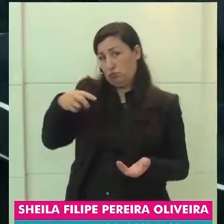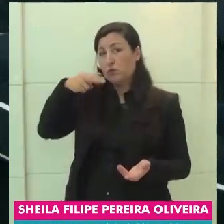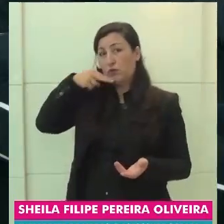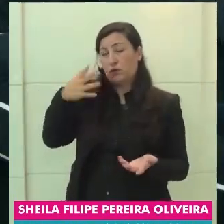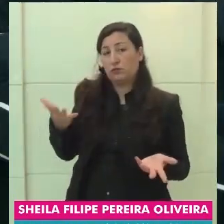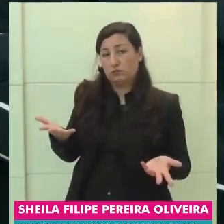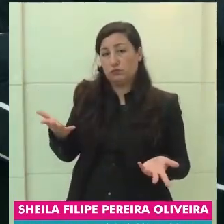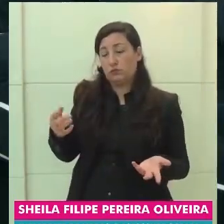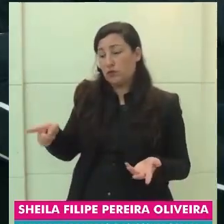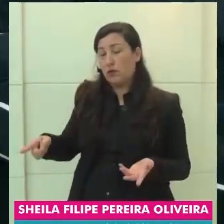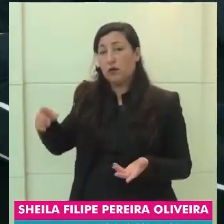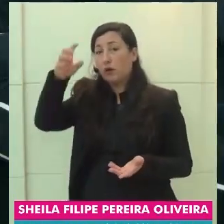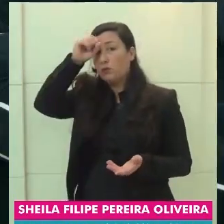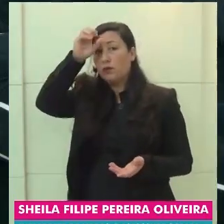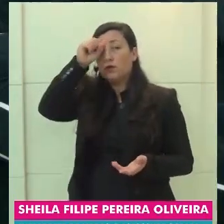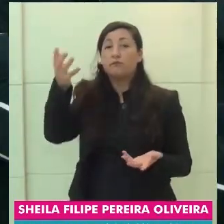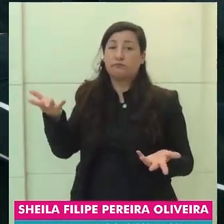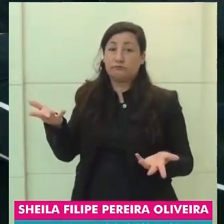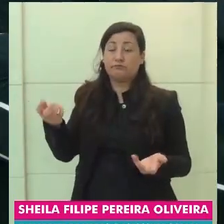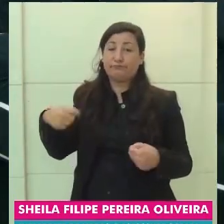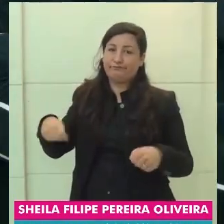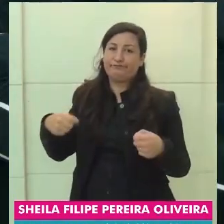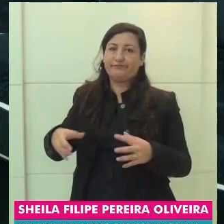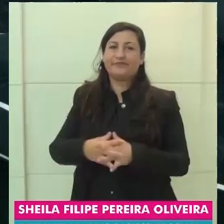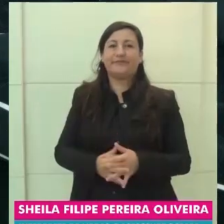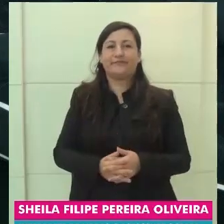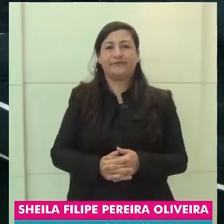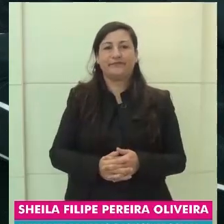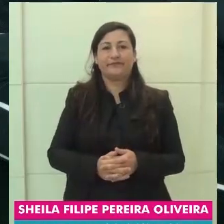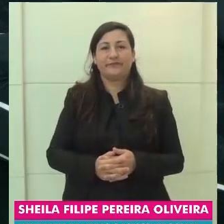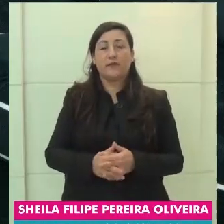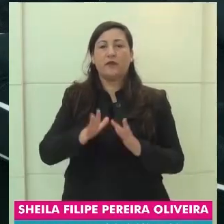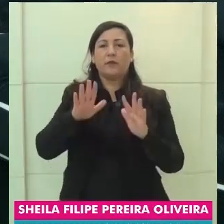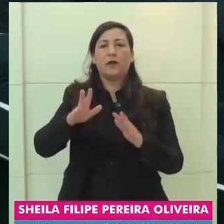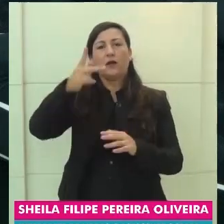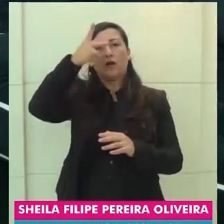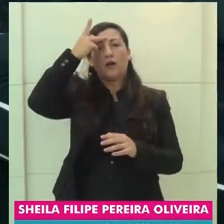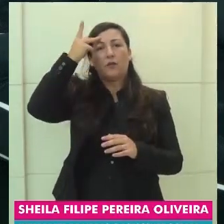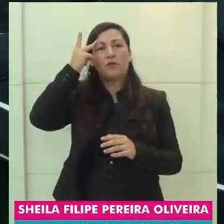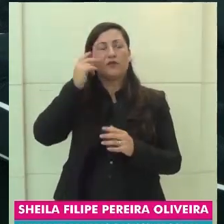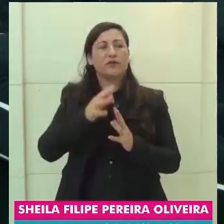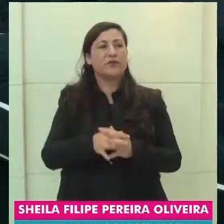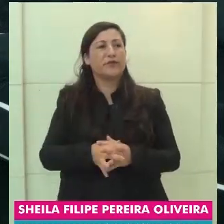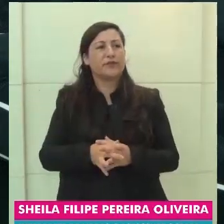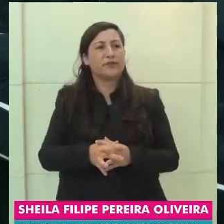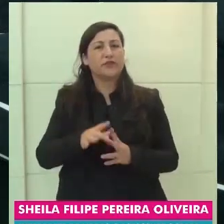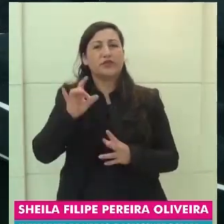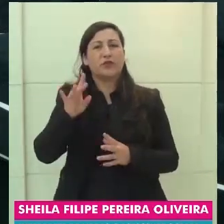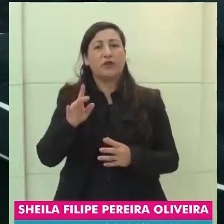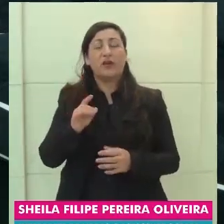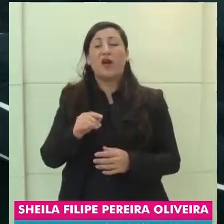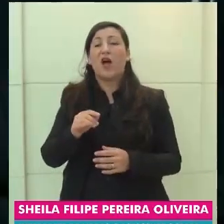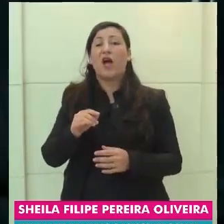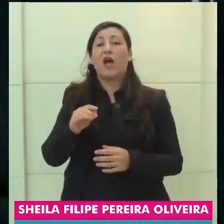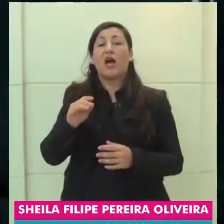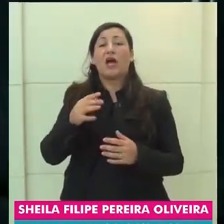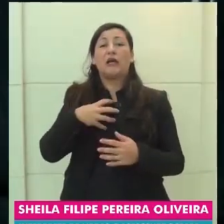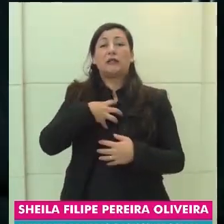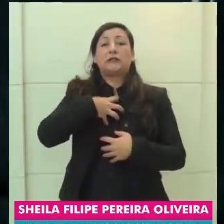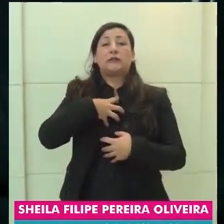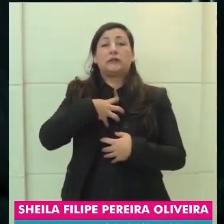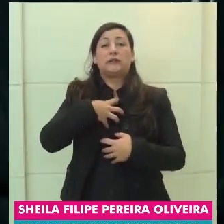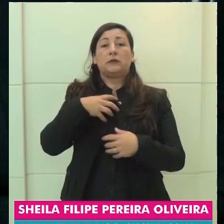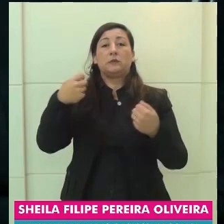E depois é assim, ô, Jamara, as pessoas só se tocam quando começam a fazer parte.